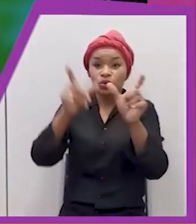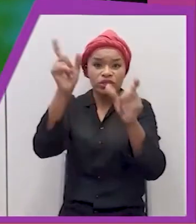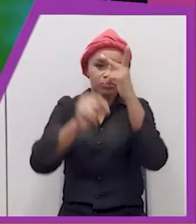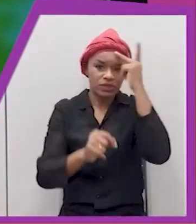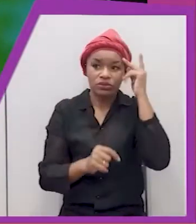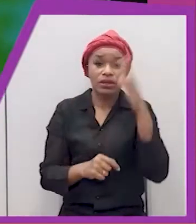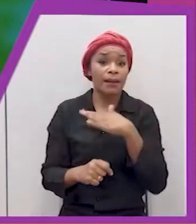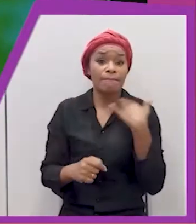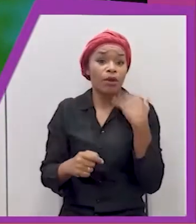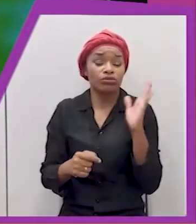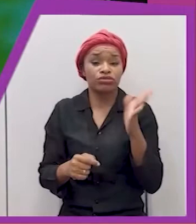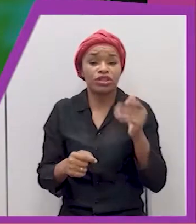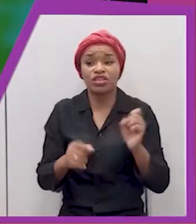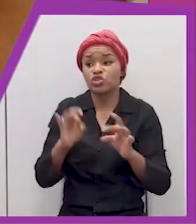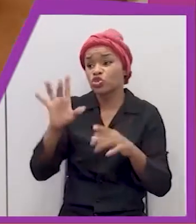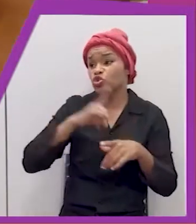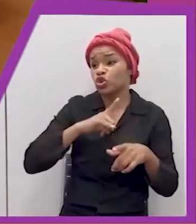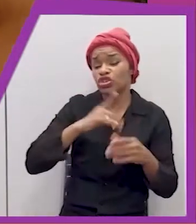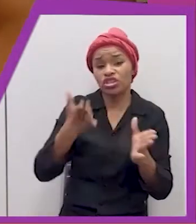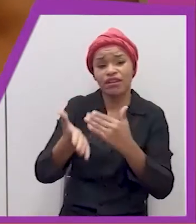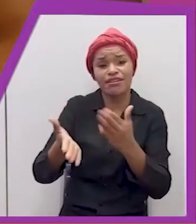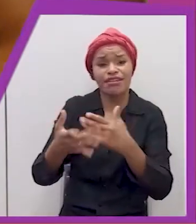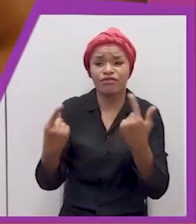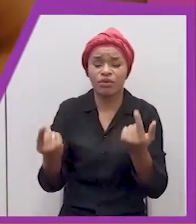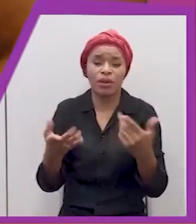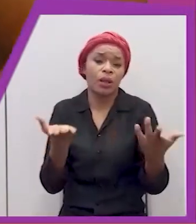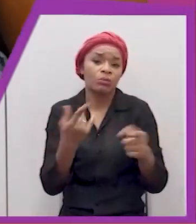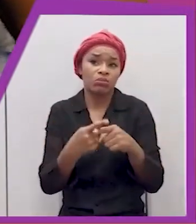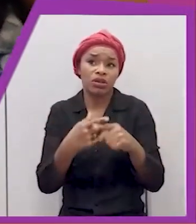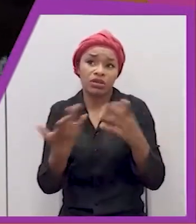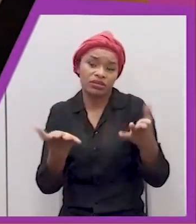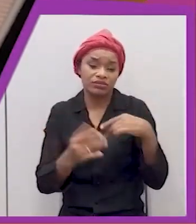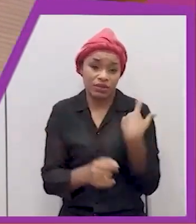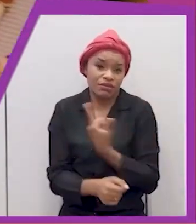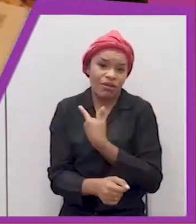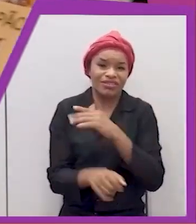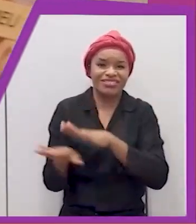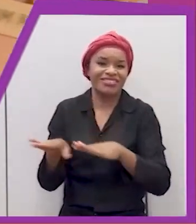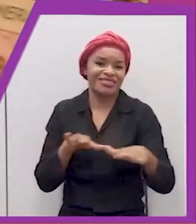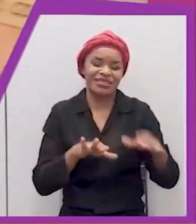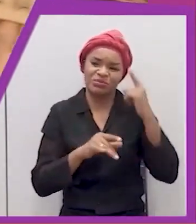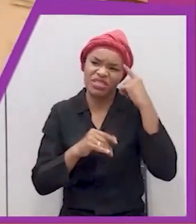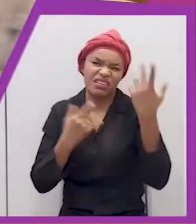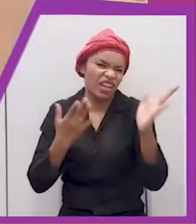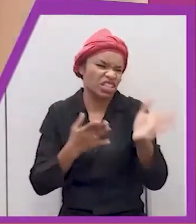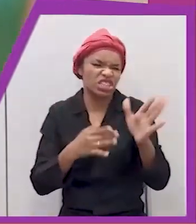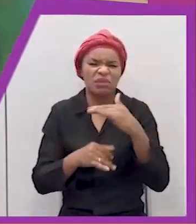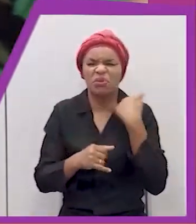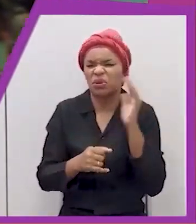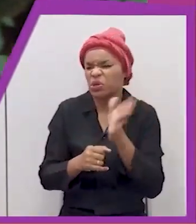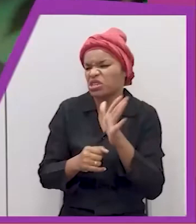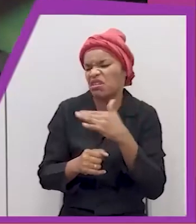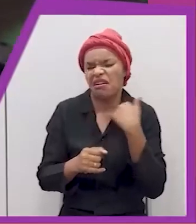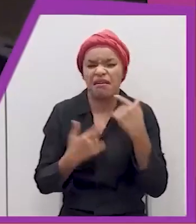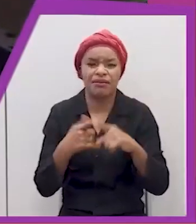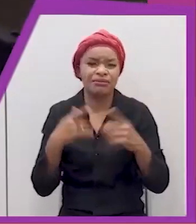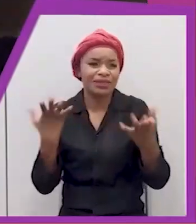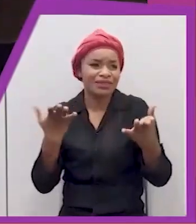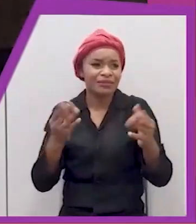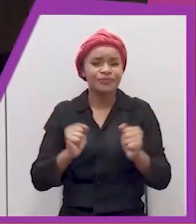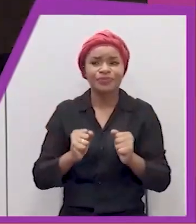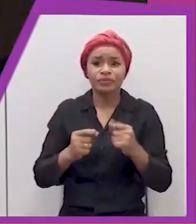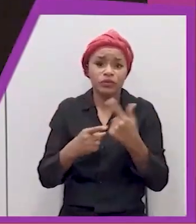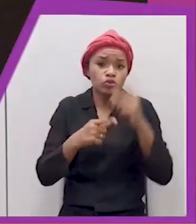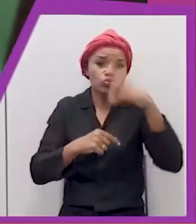escola né então assim durante todo o período que eu estudei é nunca recebi a visita de um autor